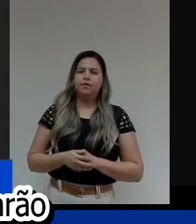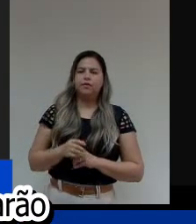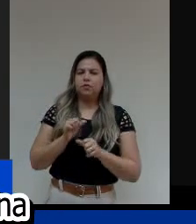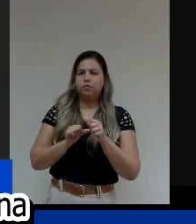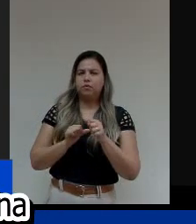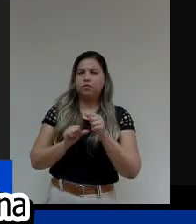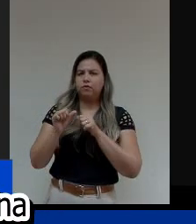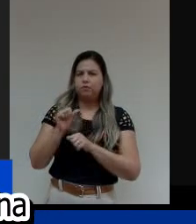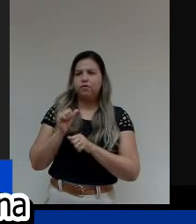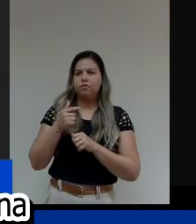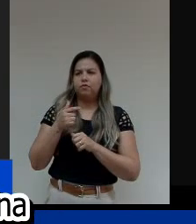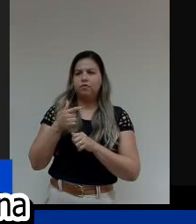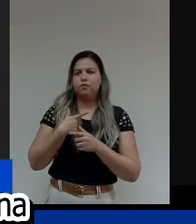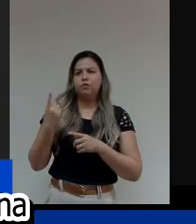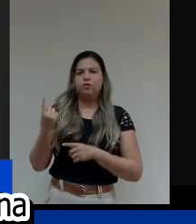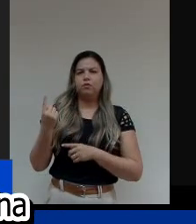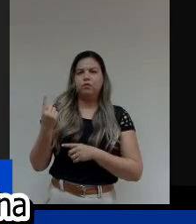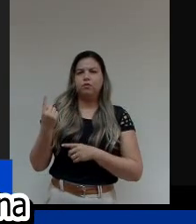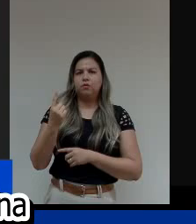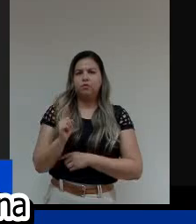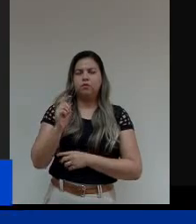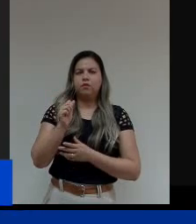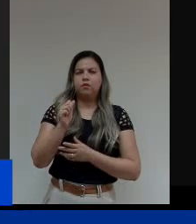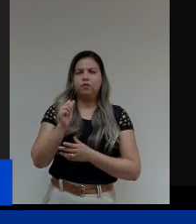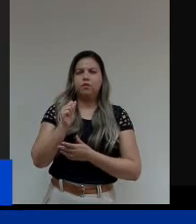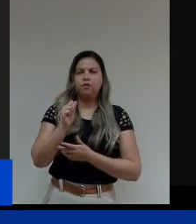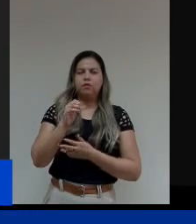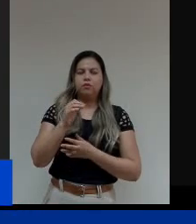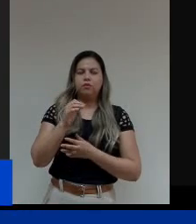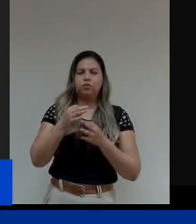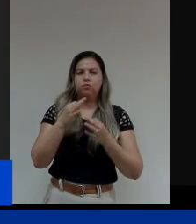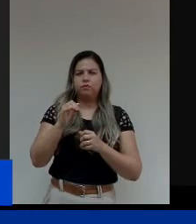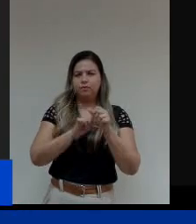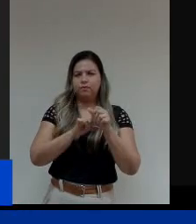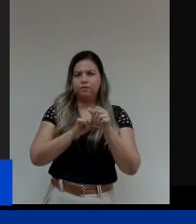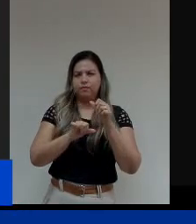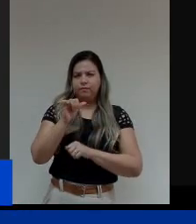que atuarão como vogais o juiz Anselmo Gonçalves Tina Souza.